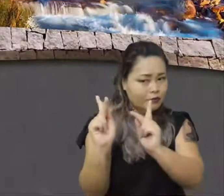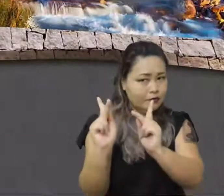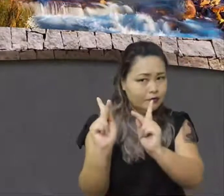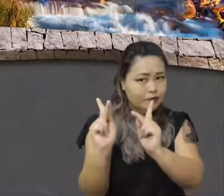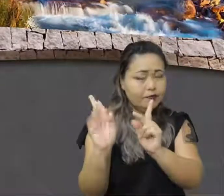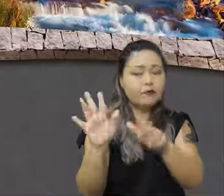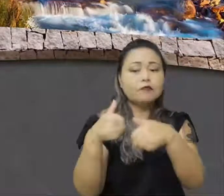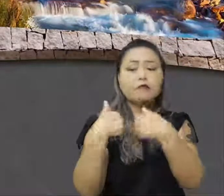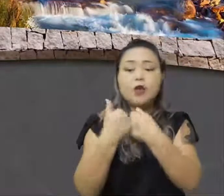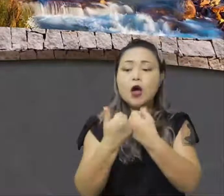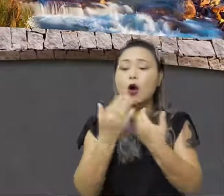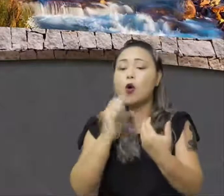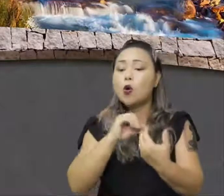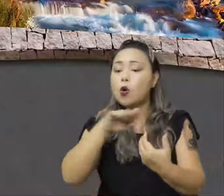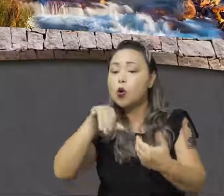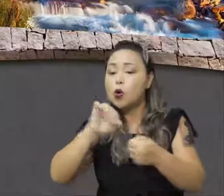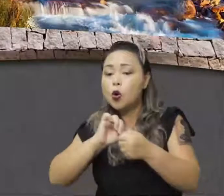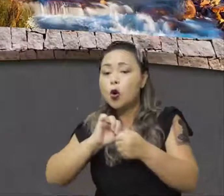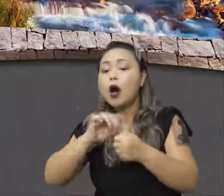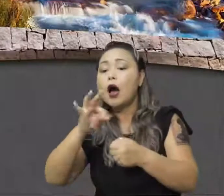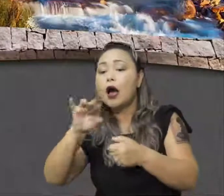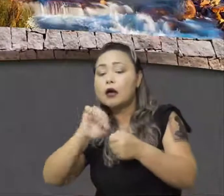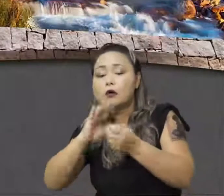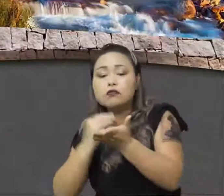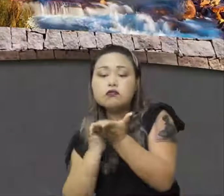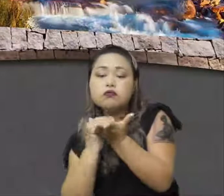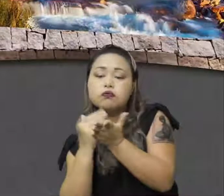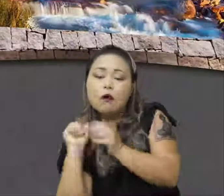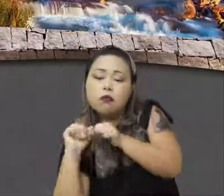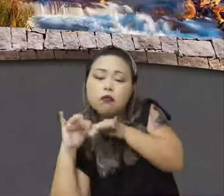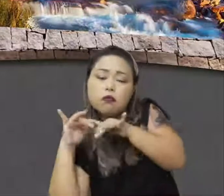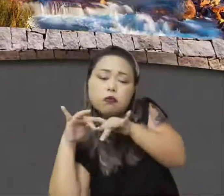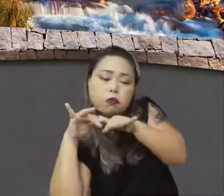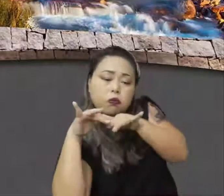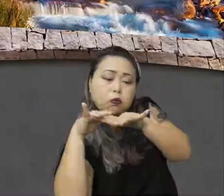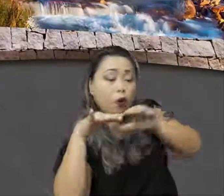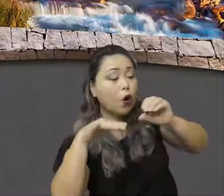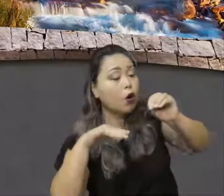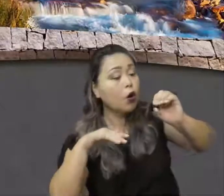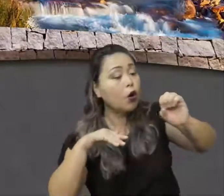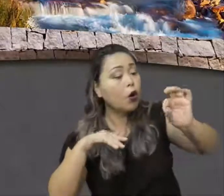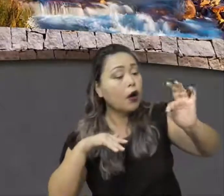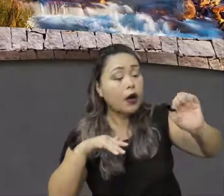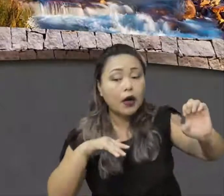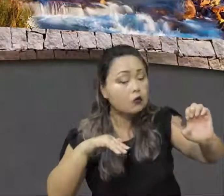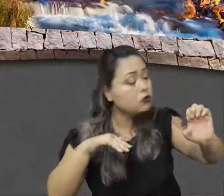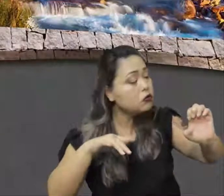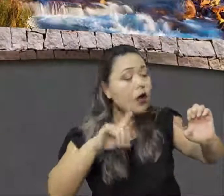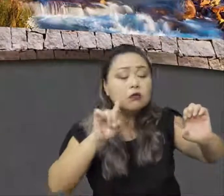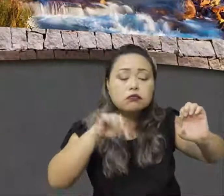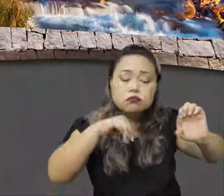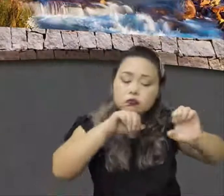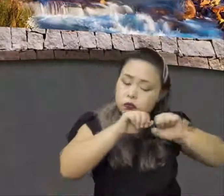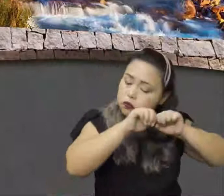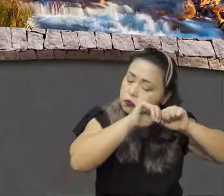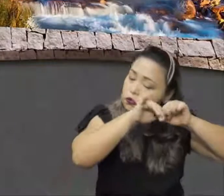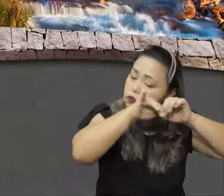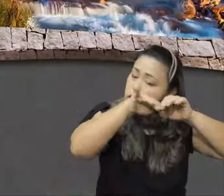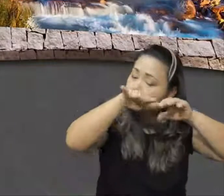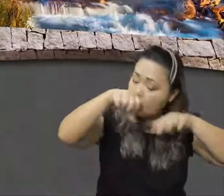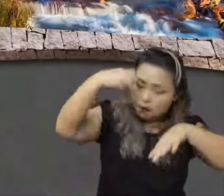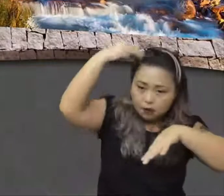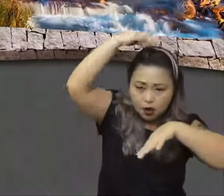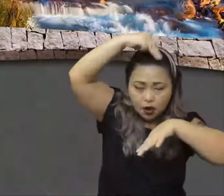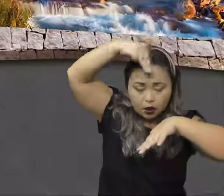do Oceano Atlântico que começa a colonização, a expansão vai para o oeste, depois ele vai expandir para o